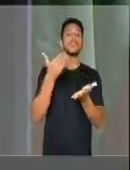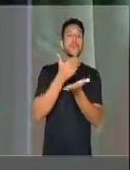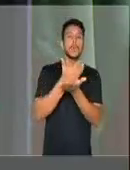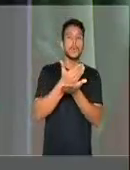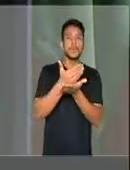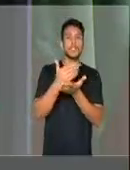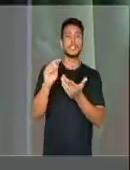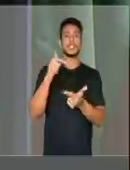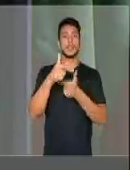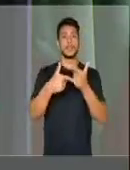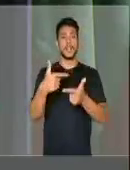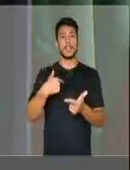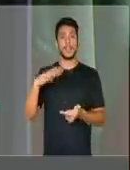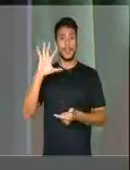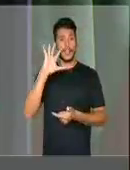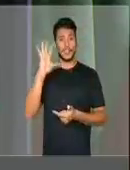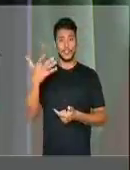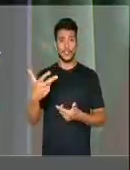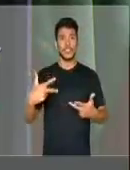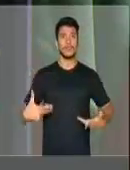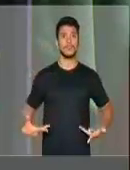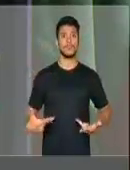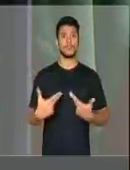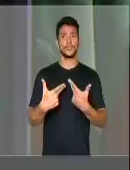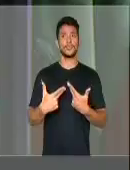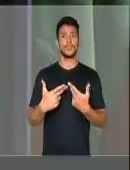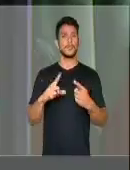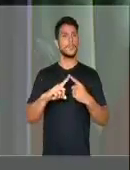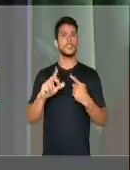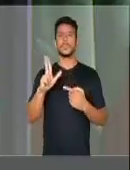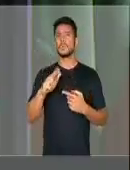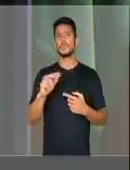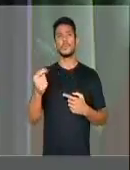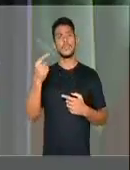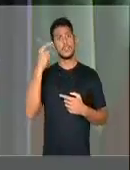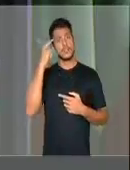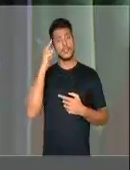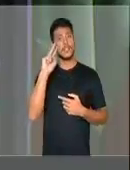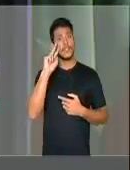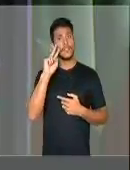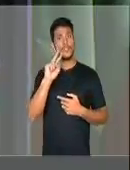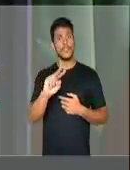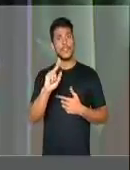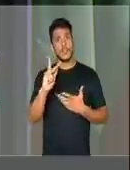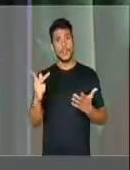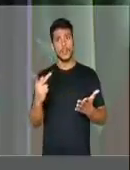ser cirurgião. Não imaginava que fosse ver tamanha